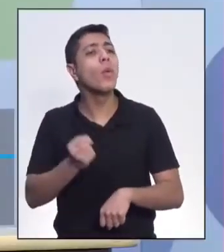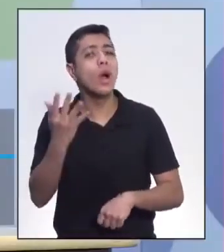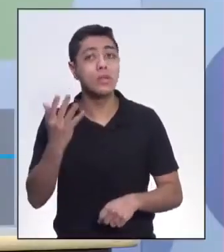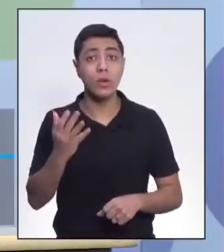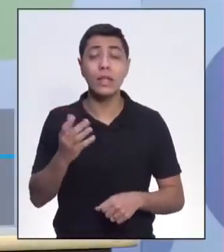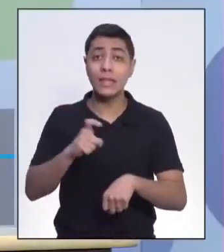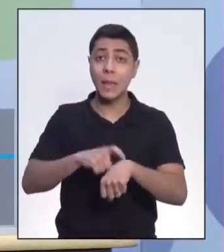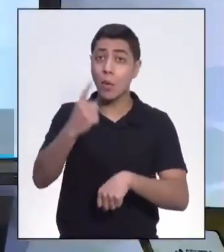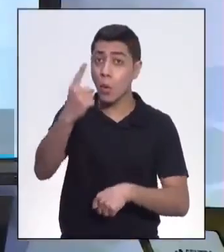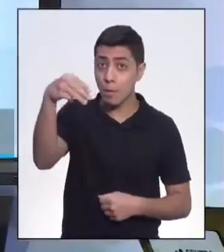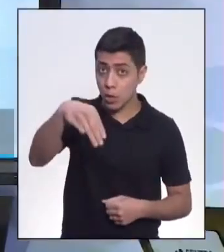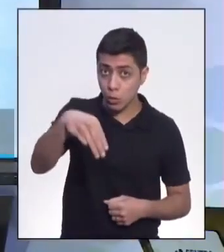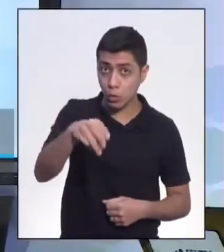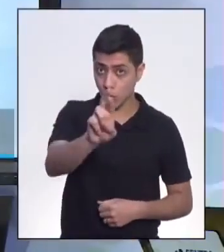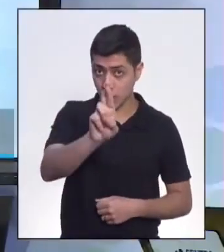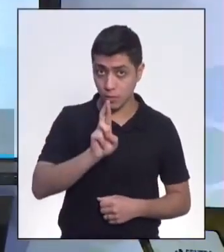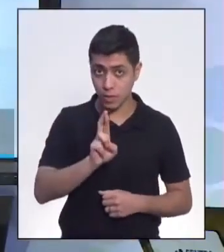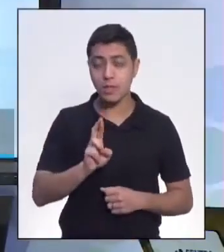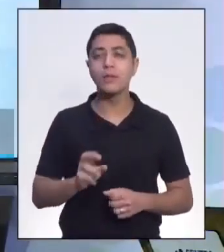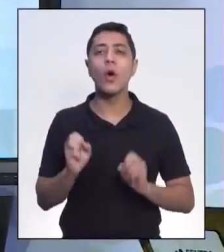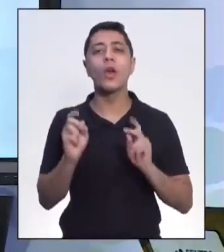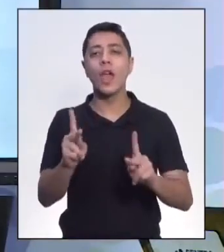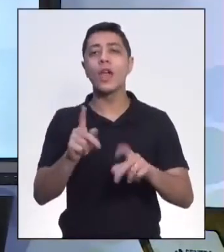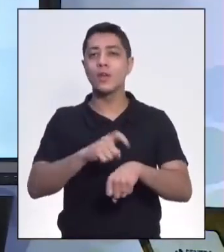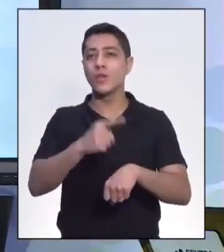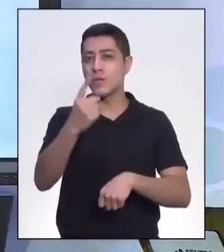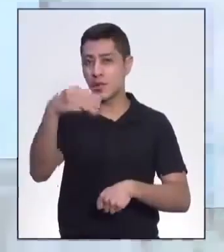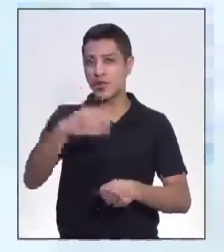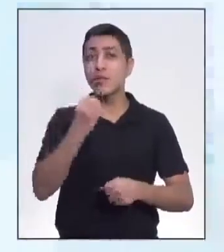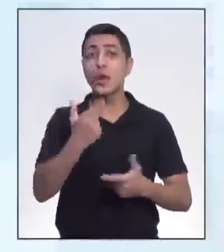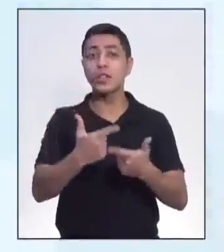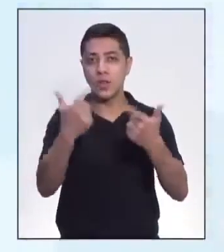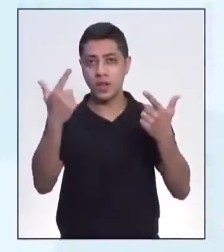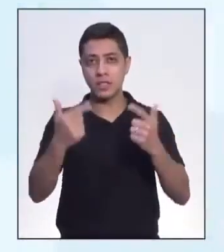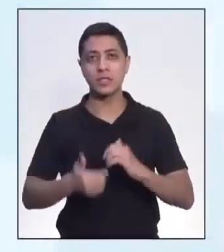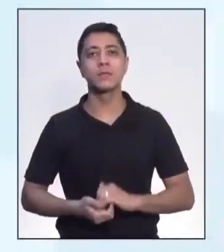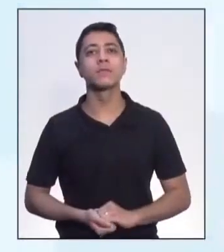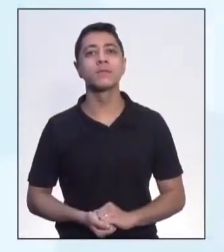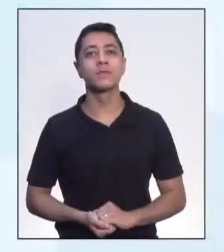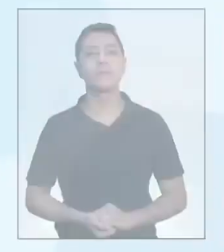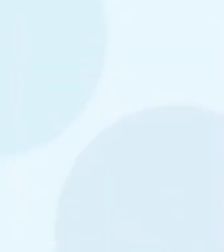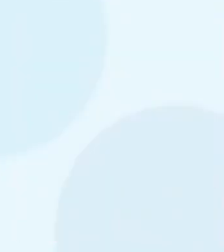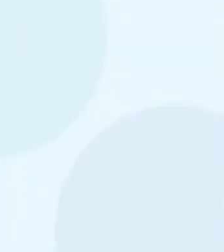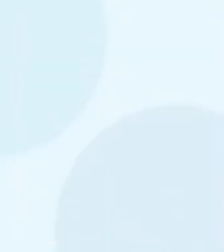1 minuto. 1 minuto? Tá bom, 1 minuto. Boa sorte.